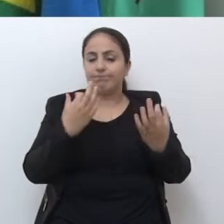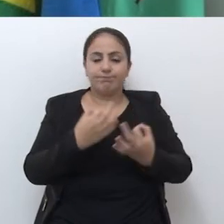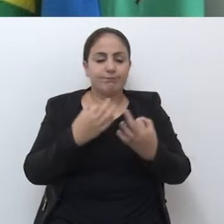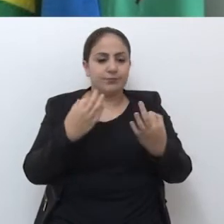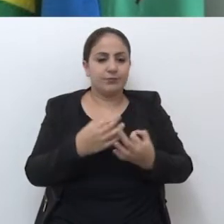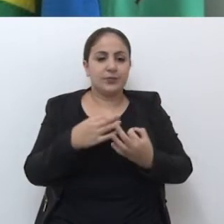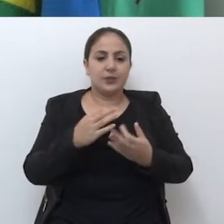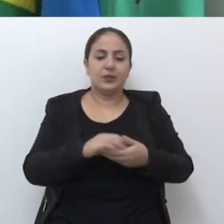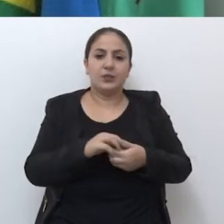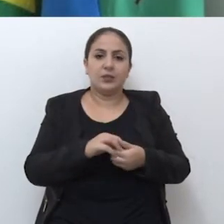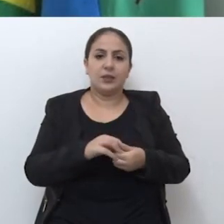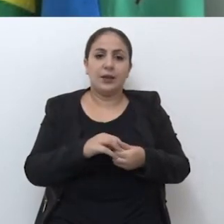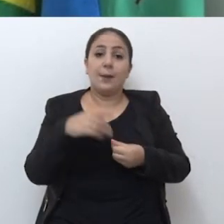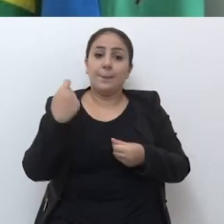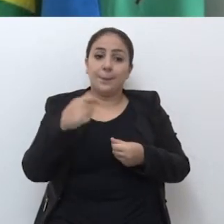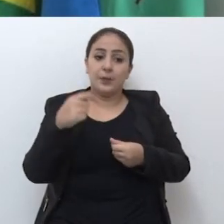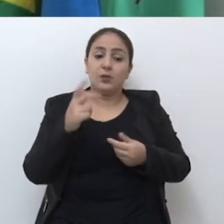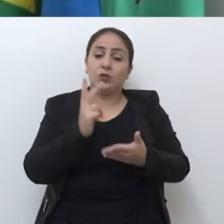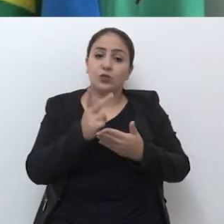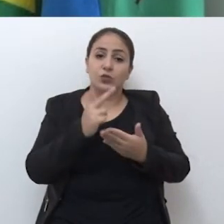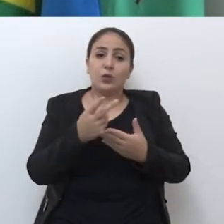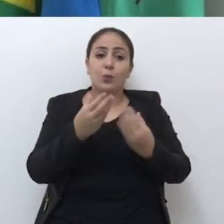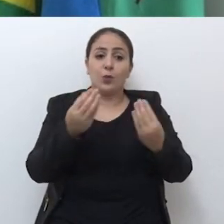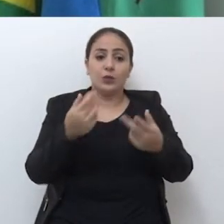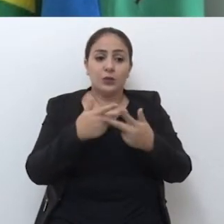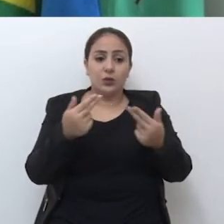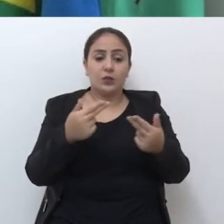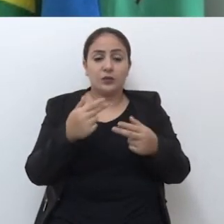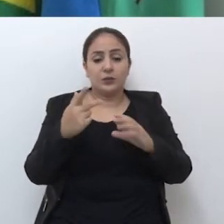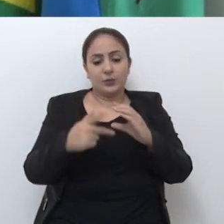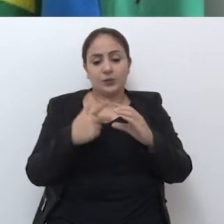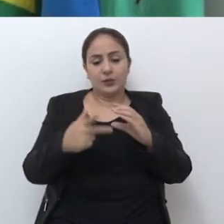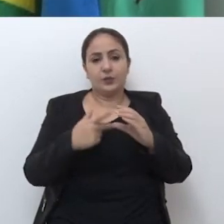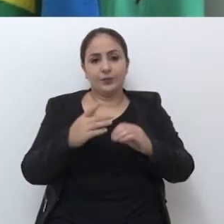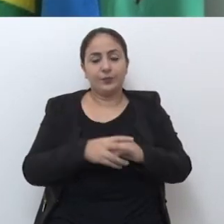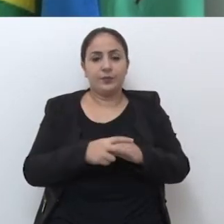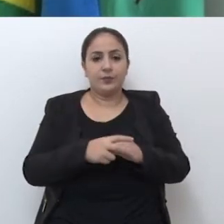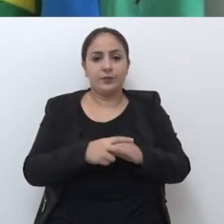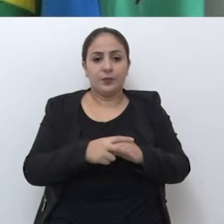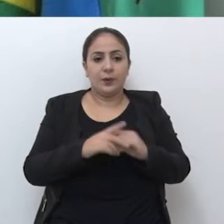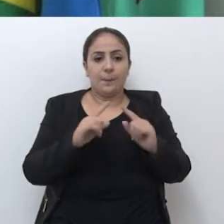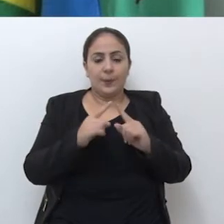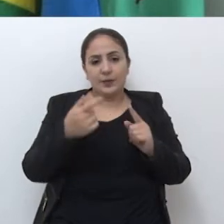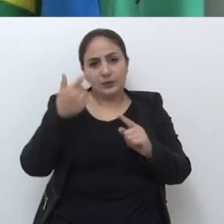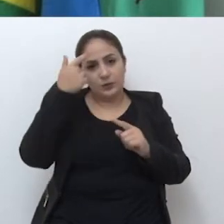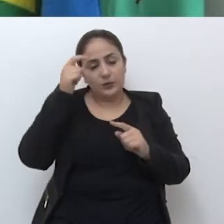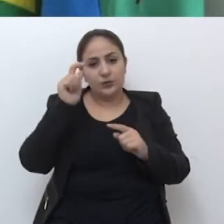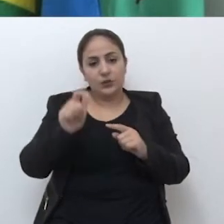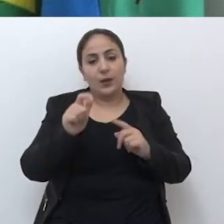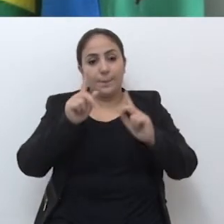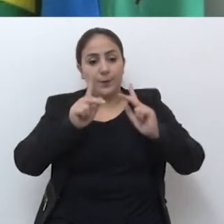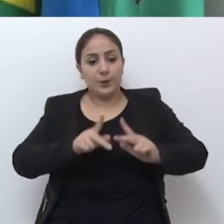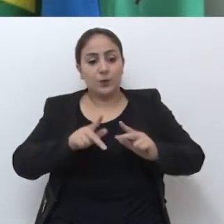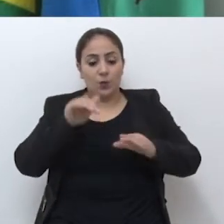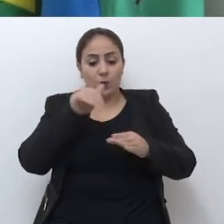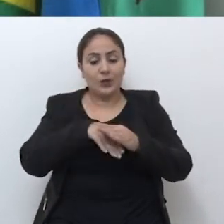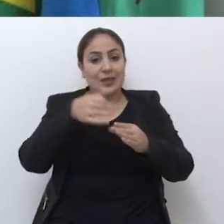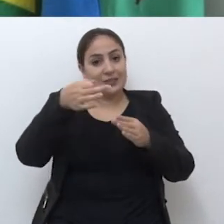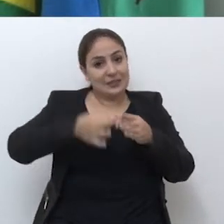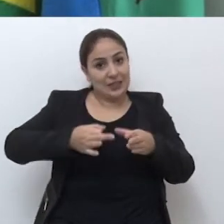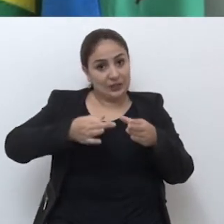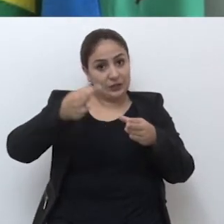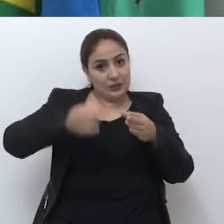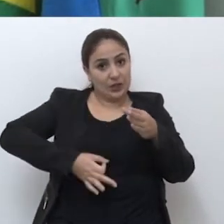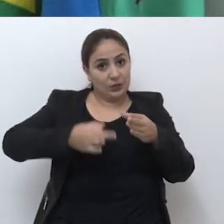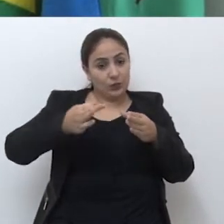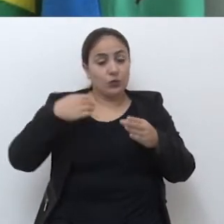trabalho excelente, maravilhoso, que deve ser seguido por muitas outras entidades ou Câmara de Vereadores. Nós temos que conscientizar o eleitor para que o eleitor vote